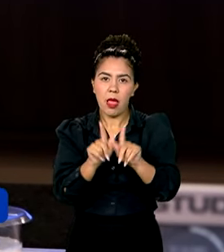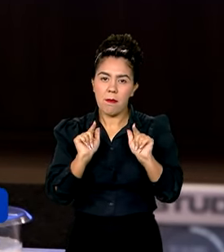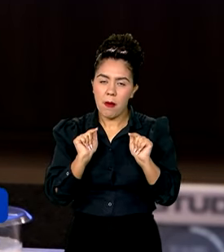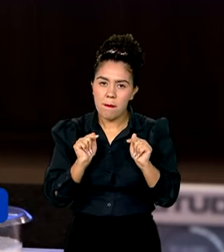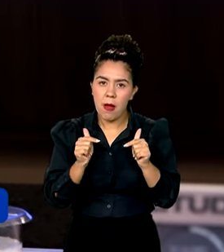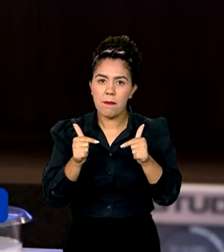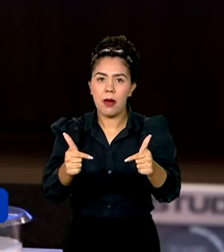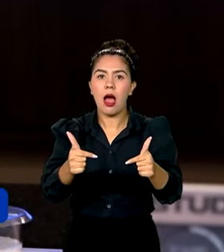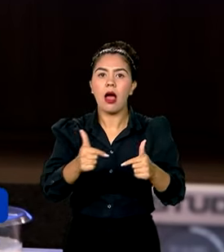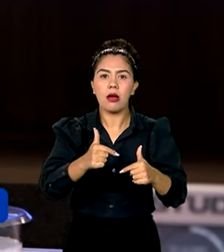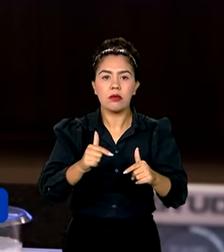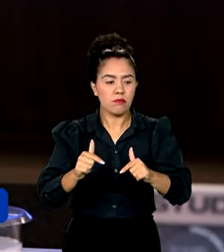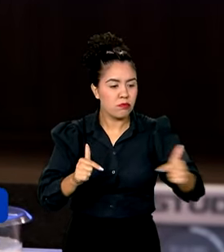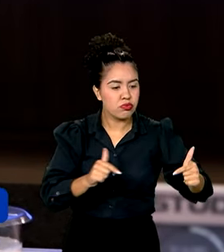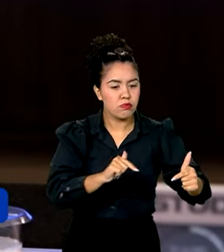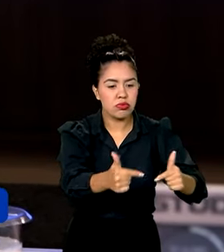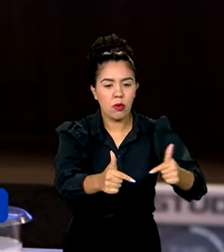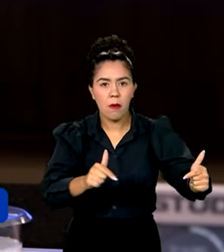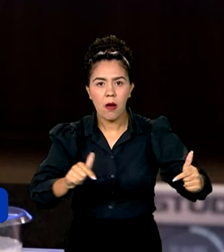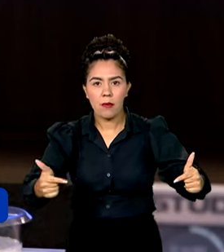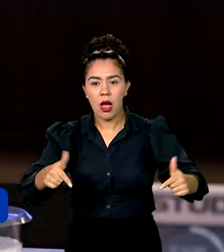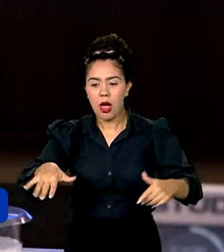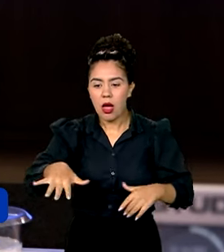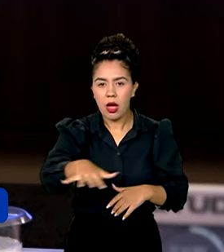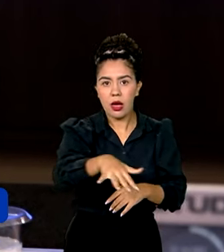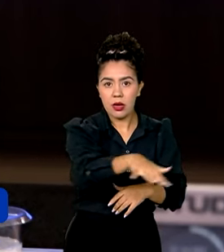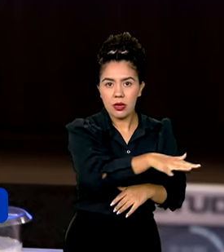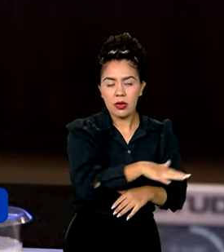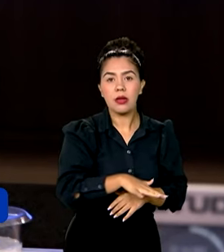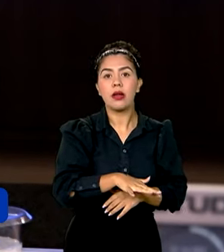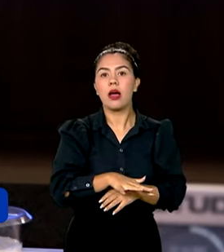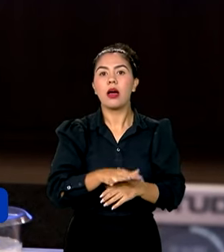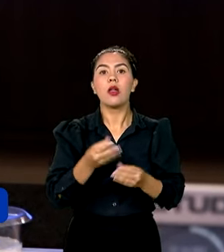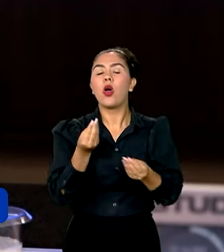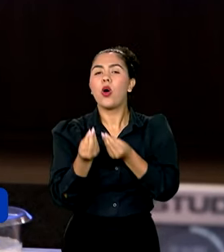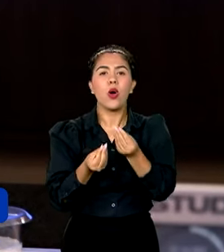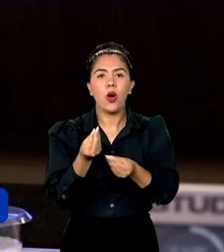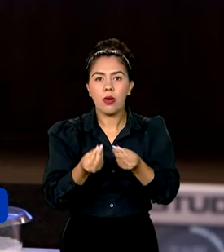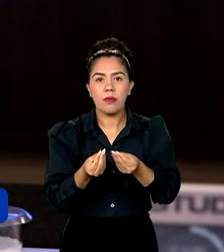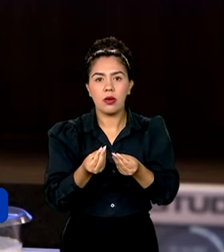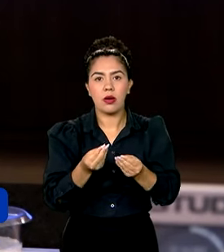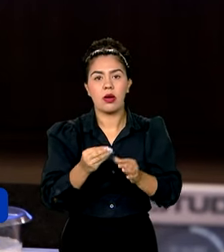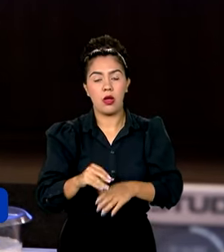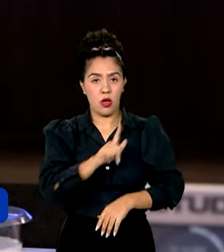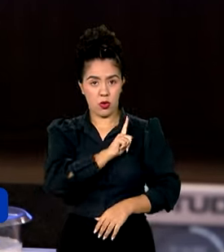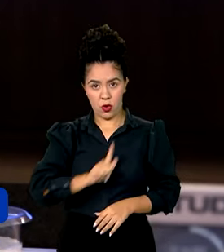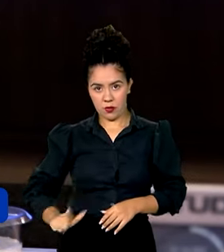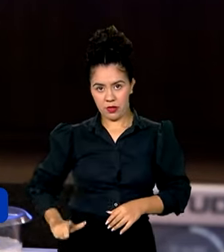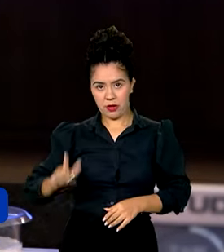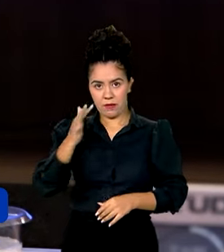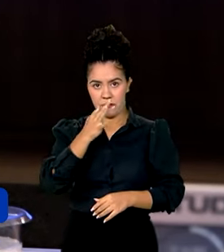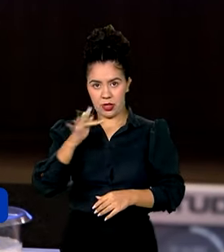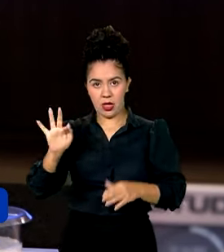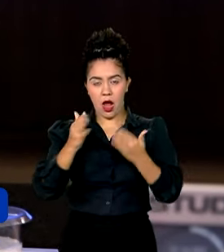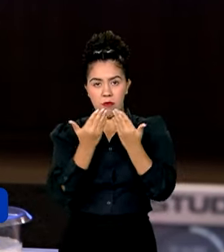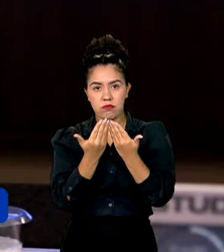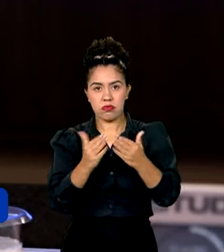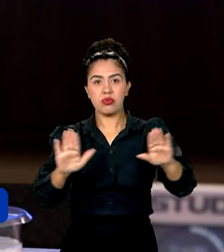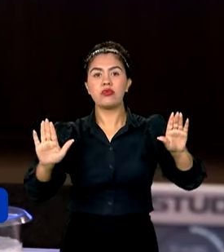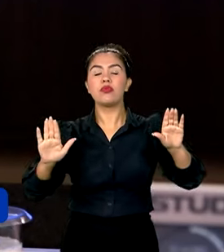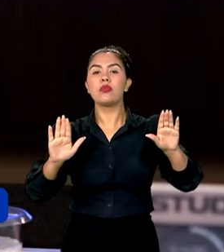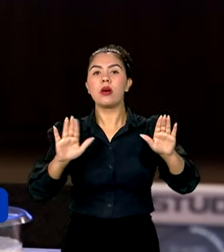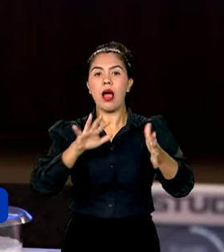várias outras ações a partir de um cadastro eh que o governo federal abriu no caso do Ministério da